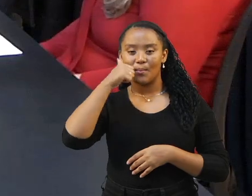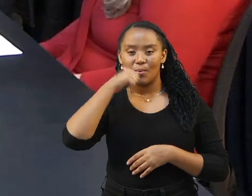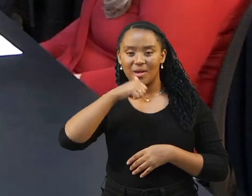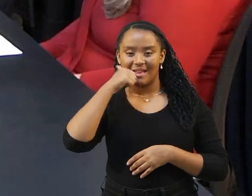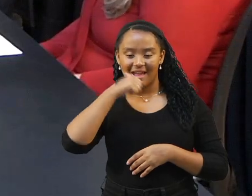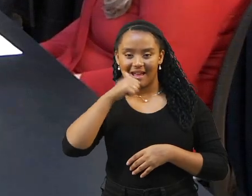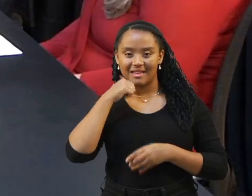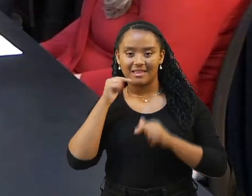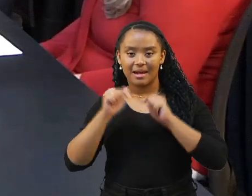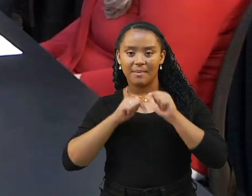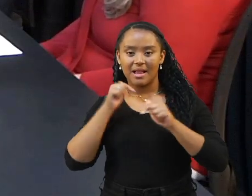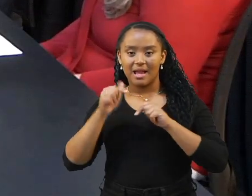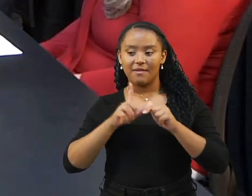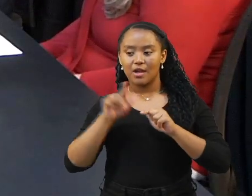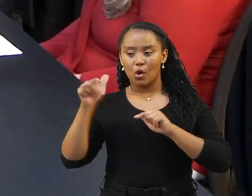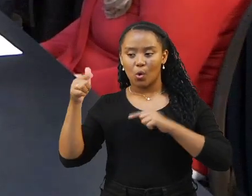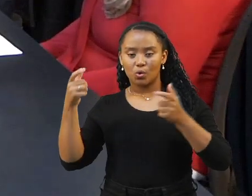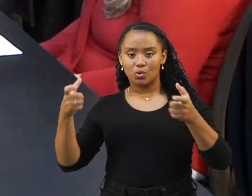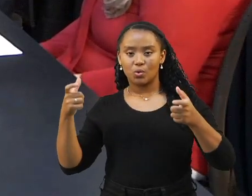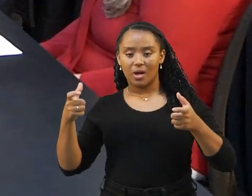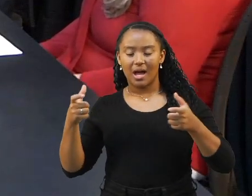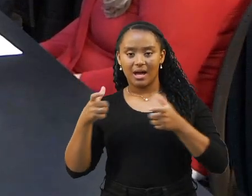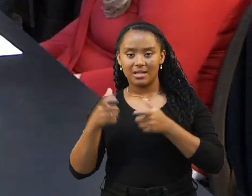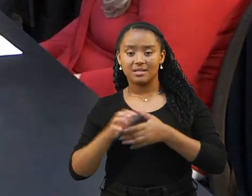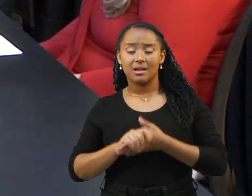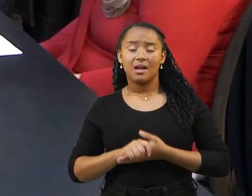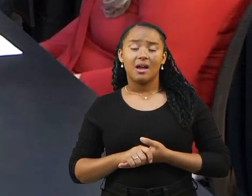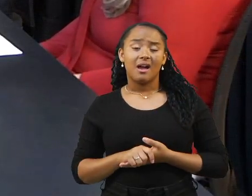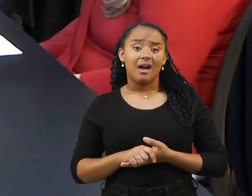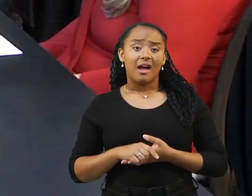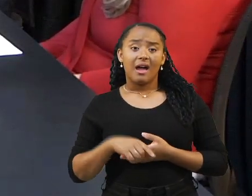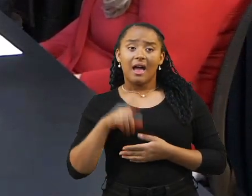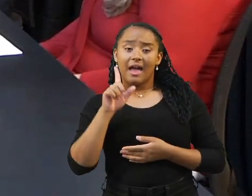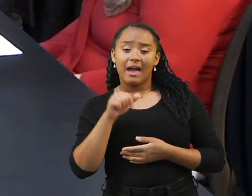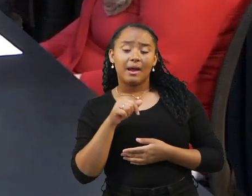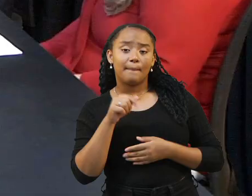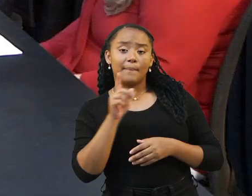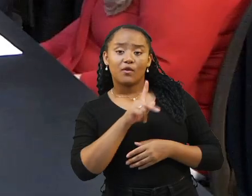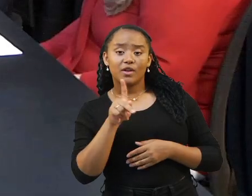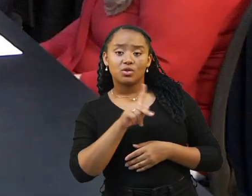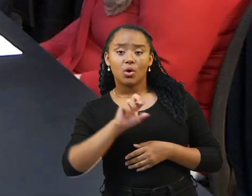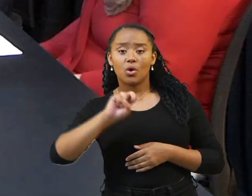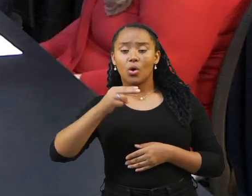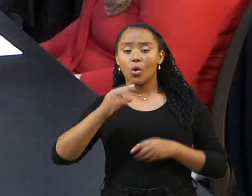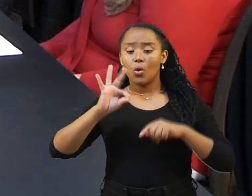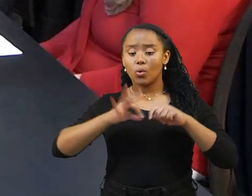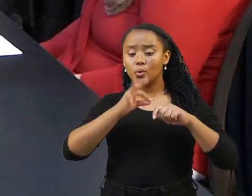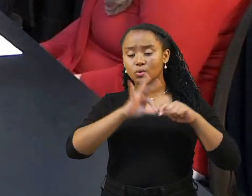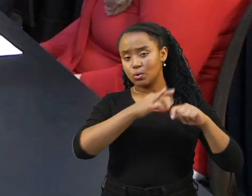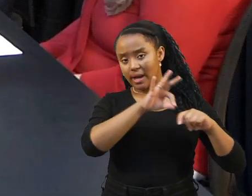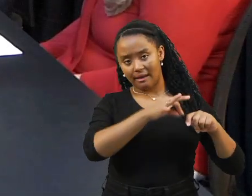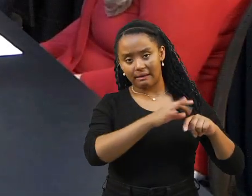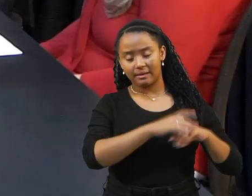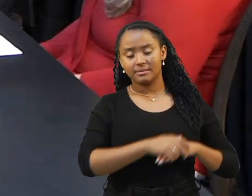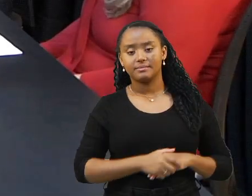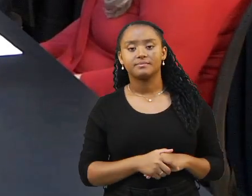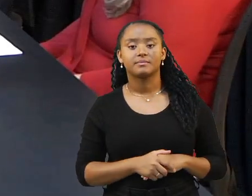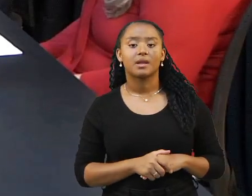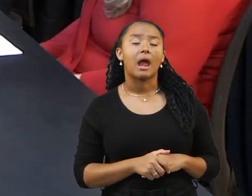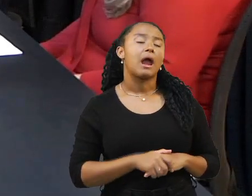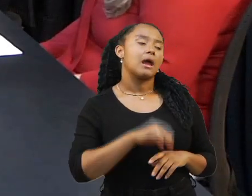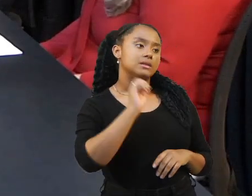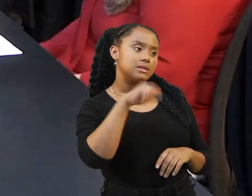trabalhava fora ou era professora ou era costureira. Né? Não tinha... Mas ela costurava na casa dela, né? Costurava em casa,